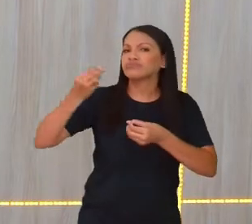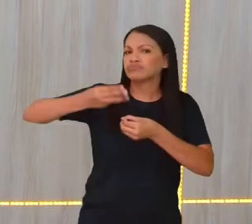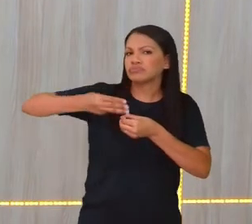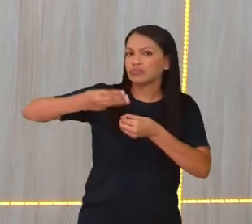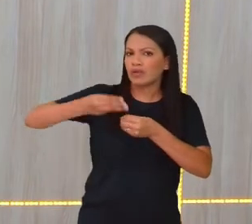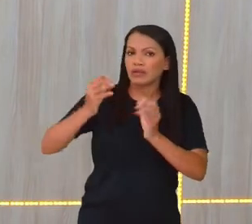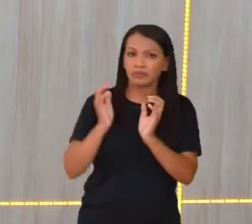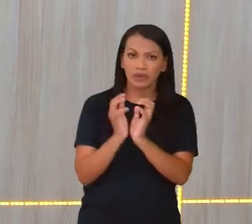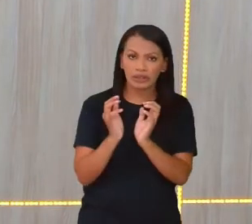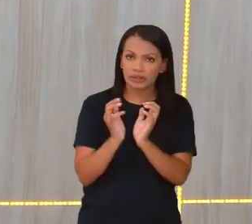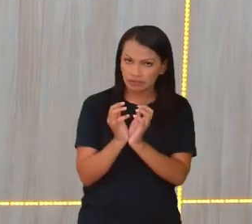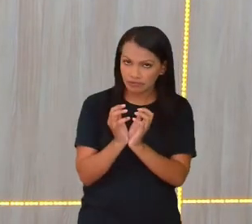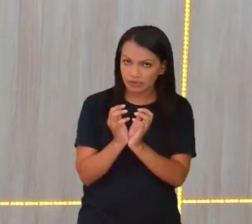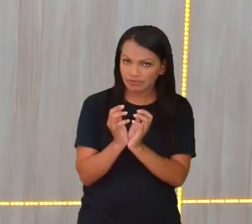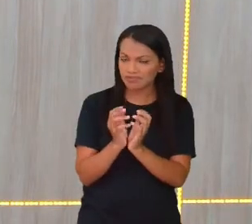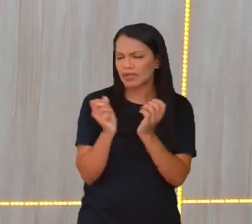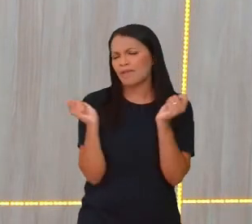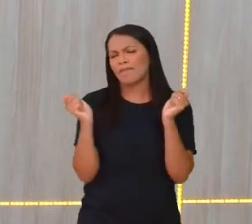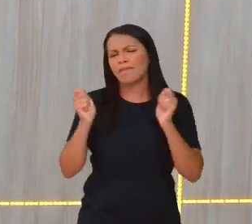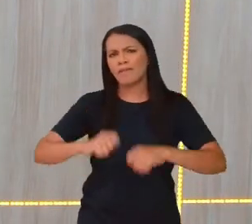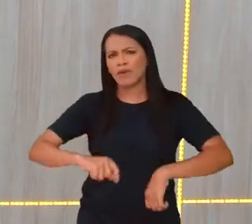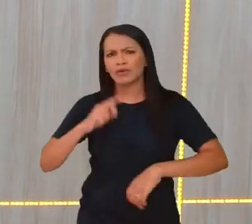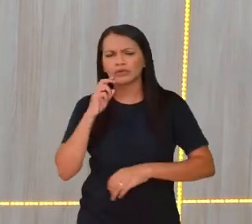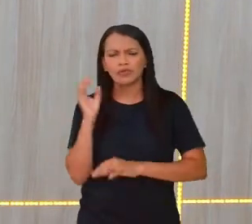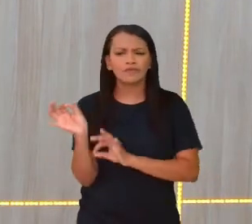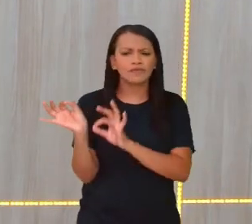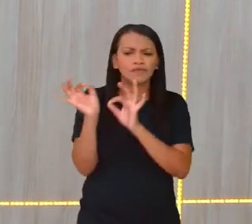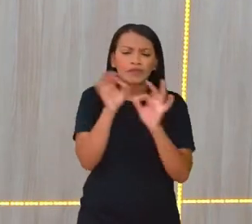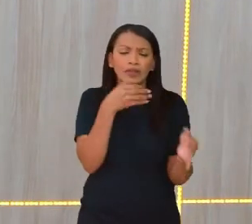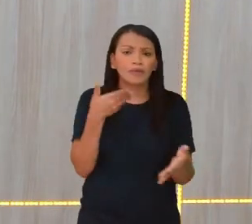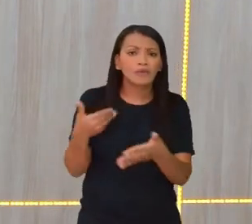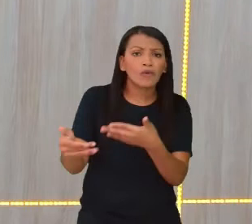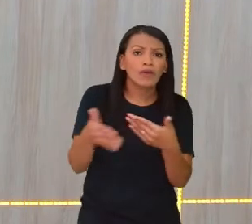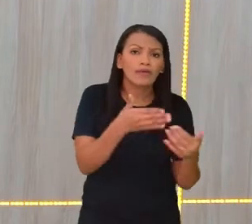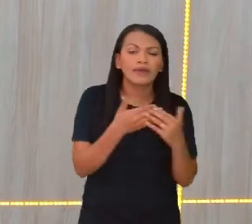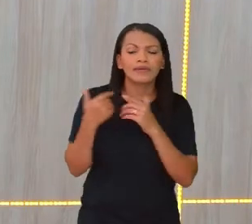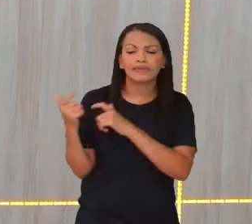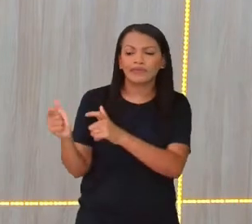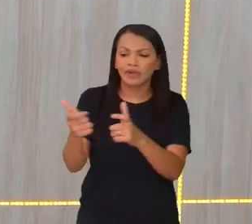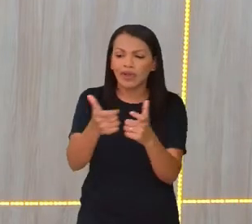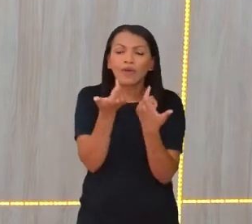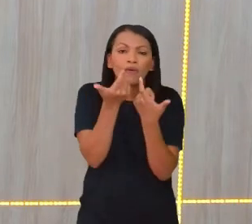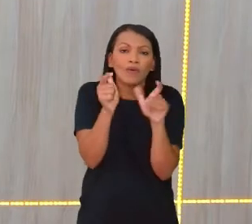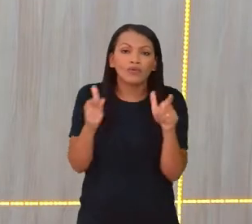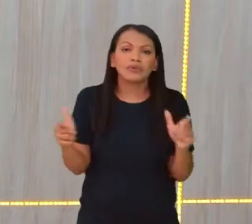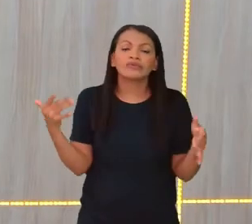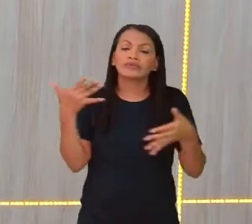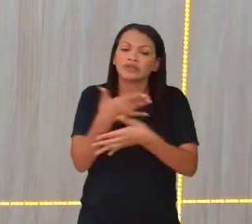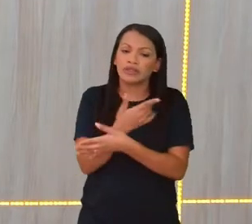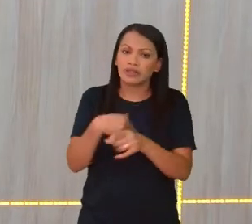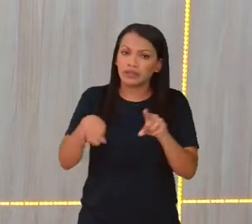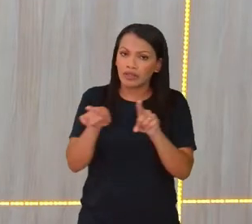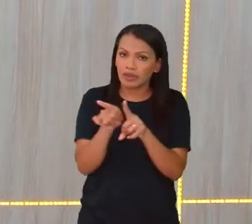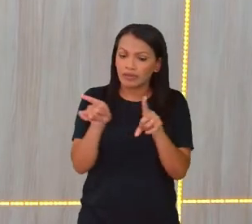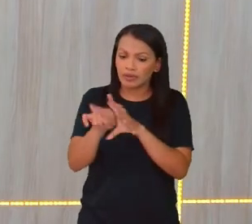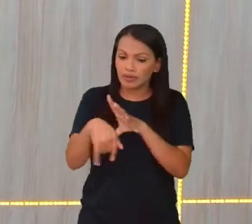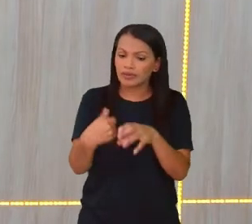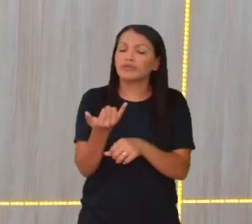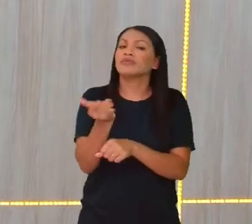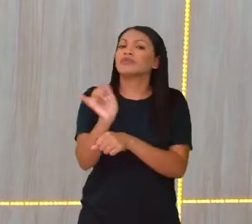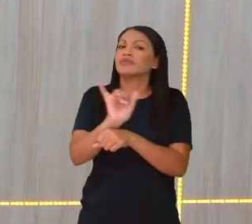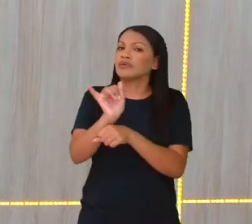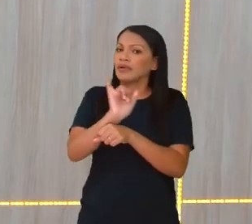Nova, em algum lugar da nossa cidade, né? Ou de outras cidades também, vocês podem aí acessar pelo canal do